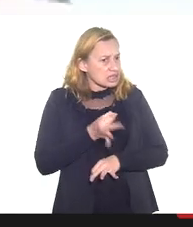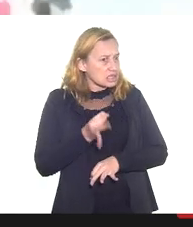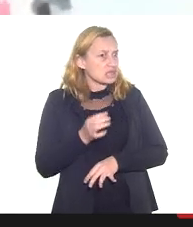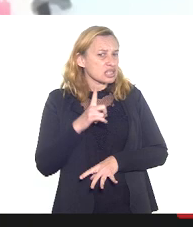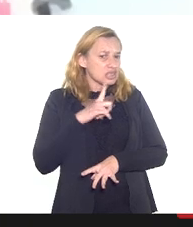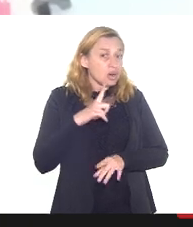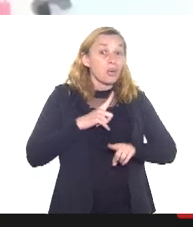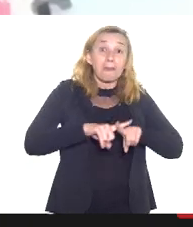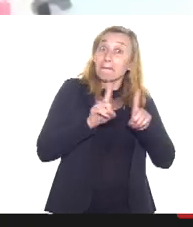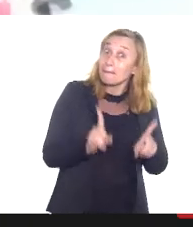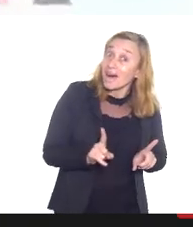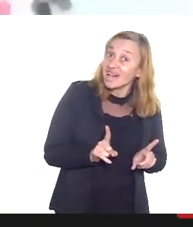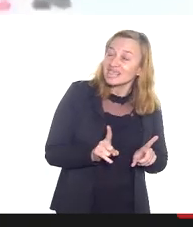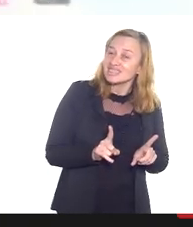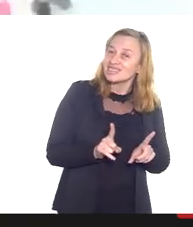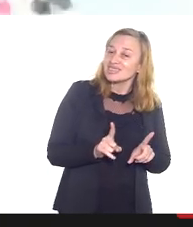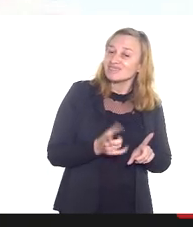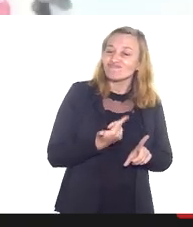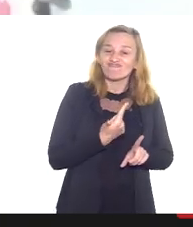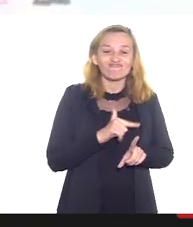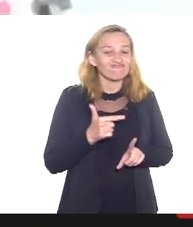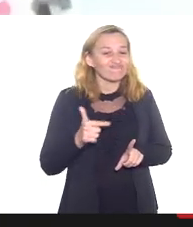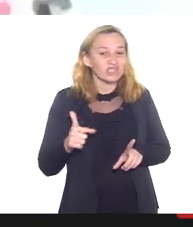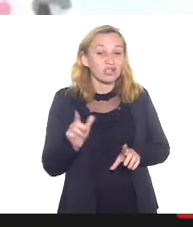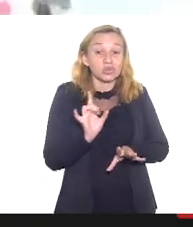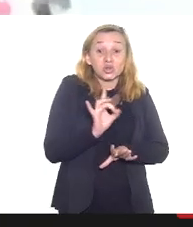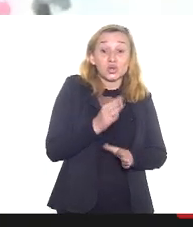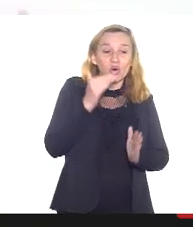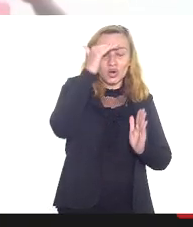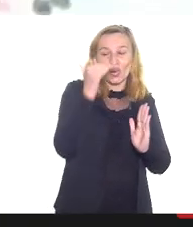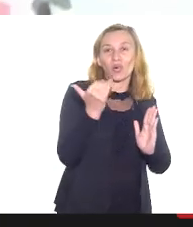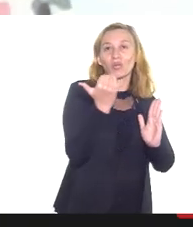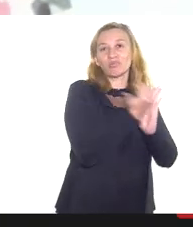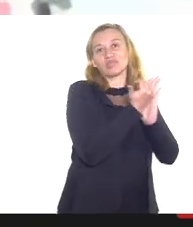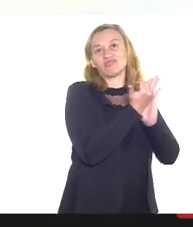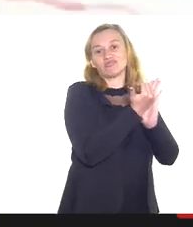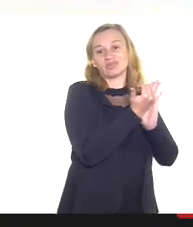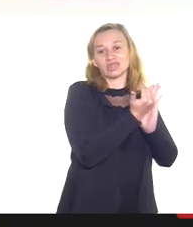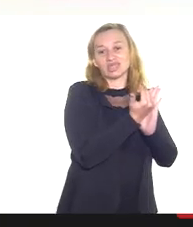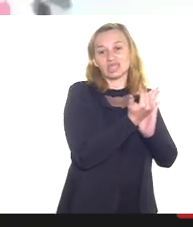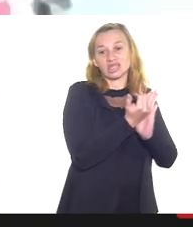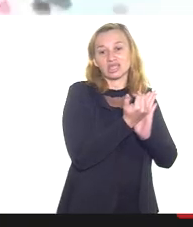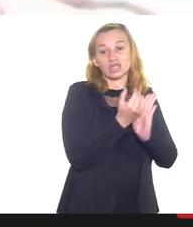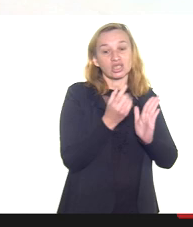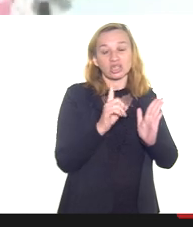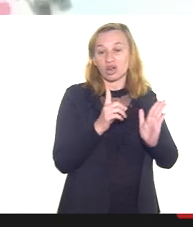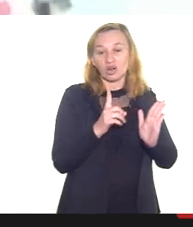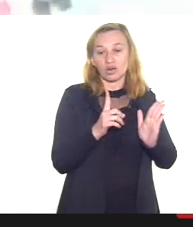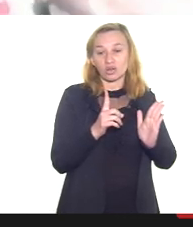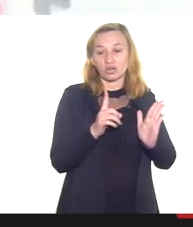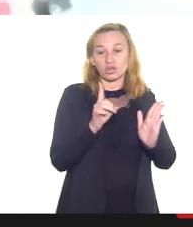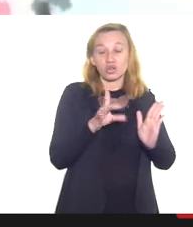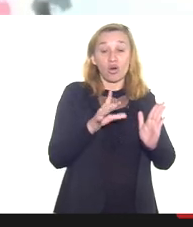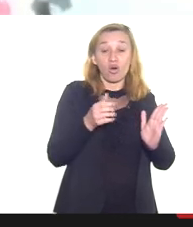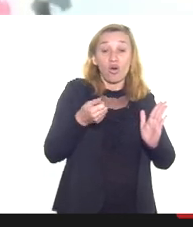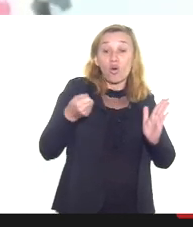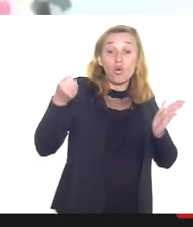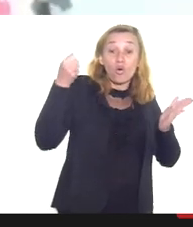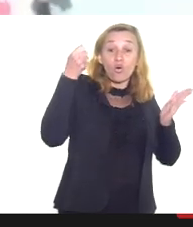certeza, mas nós não temos só que estar cumprindo, nós não somos executores só